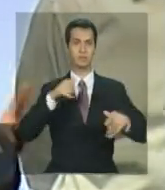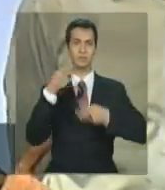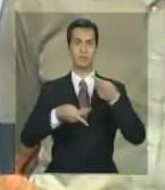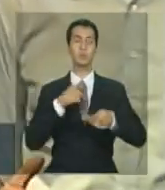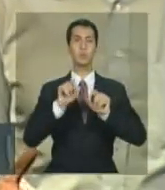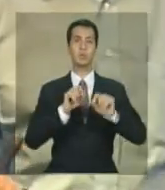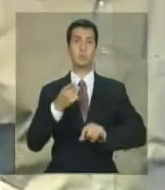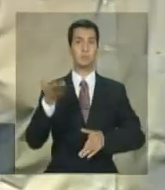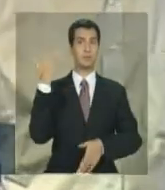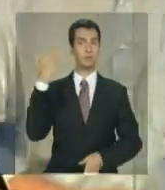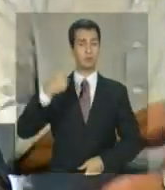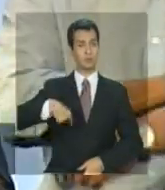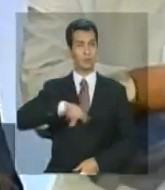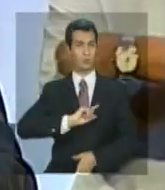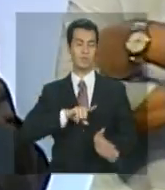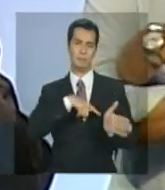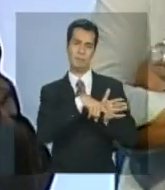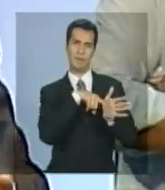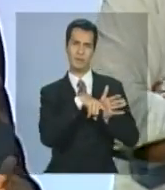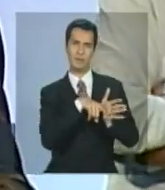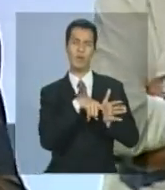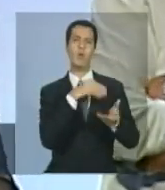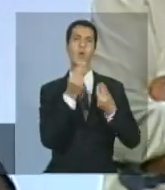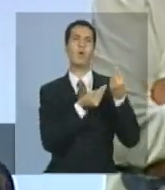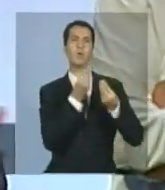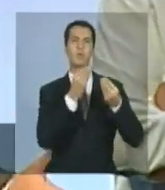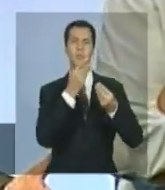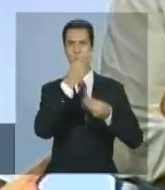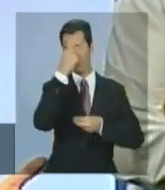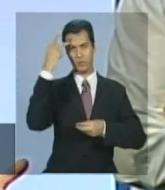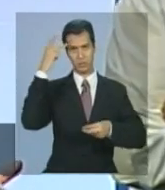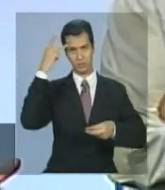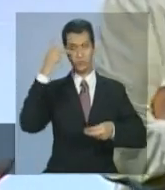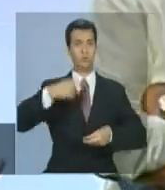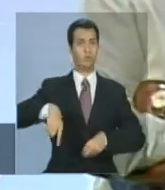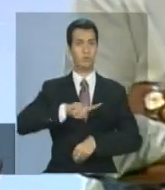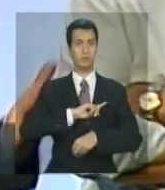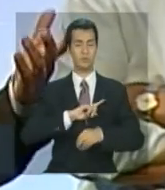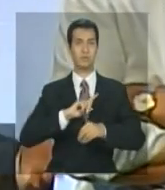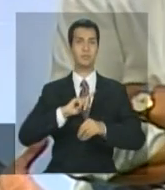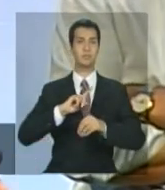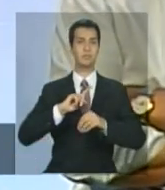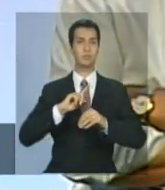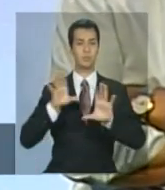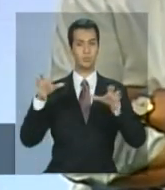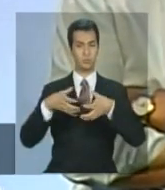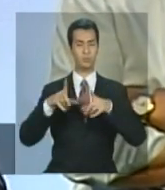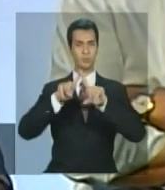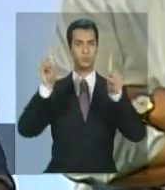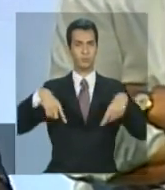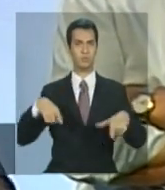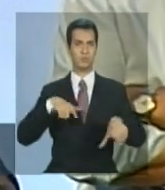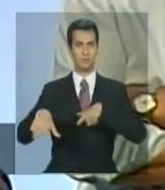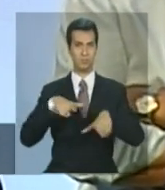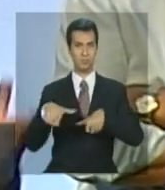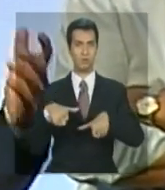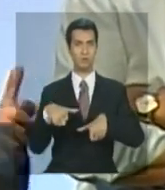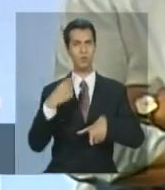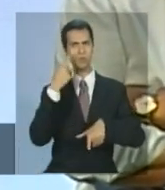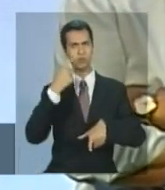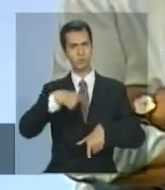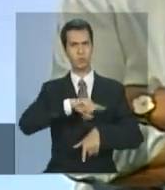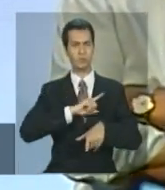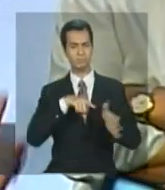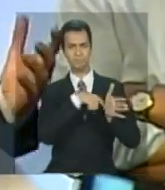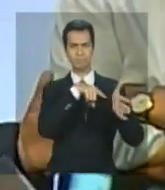uma pesquisa da moradia de muitos dos nossos colaboradores que trabalham na Atento, nós verificamos que